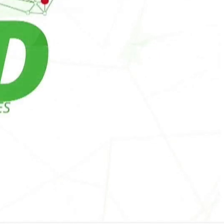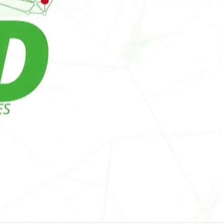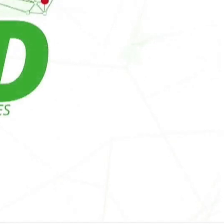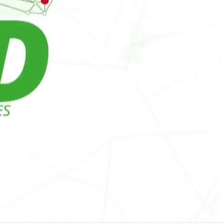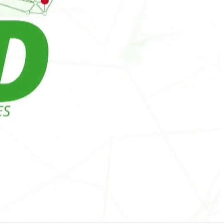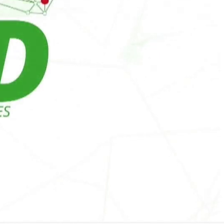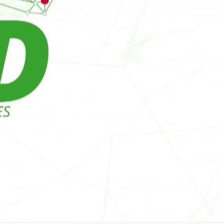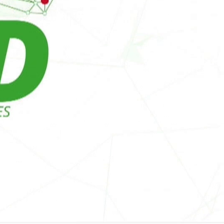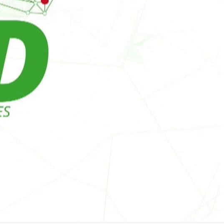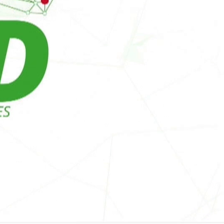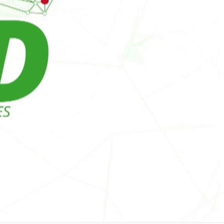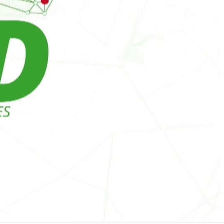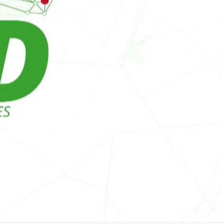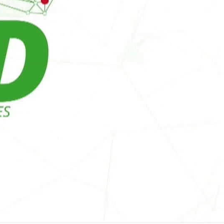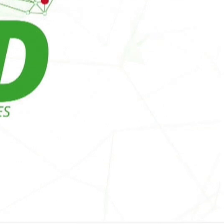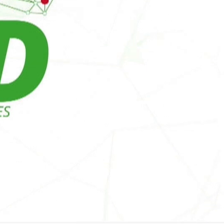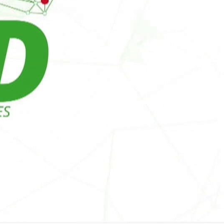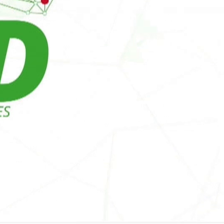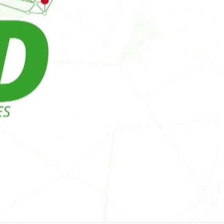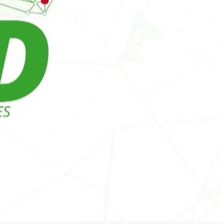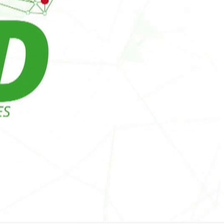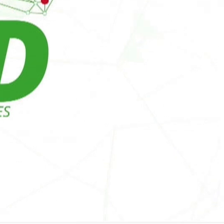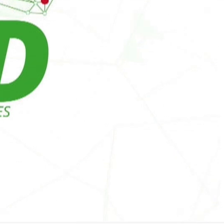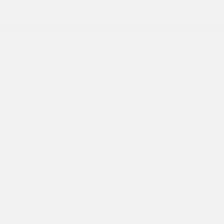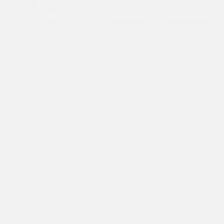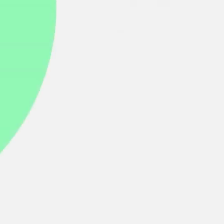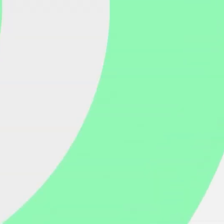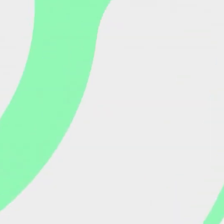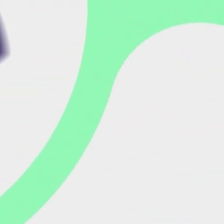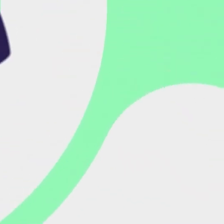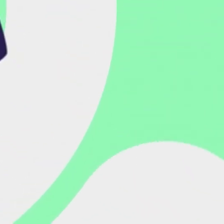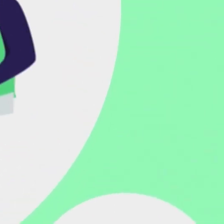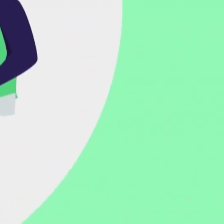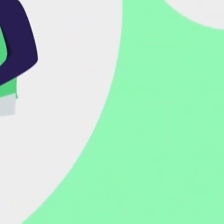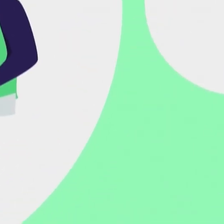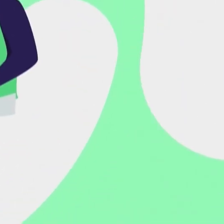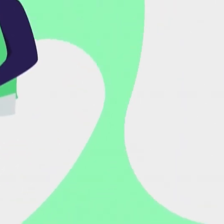Educação à distância, mudando realidades.